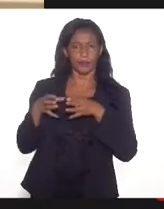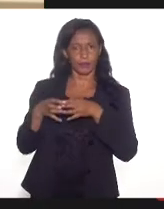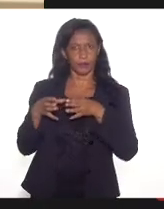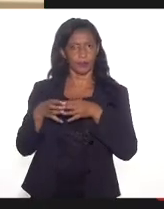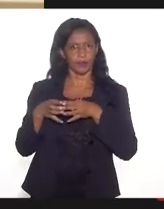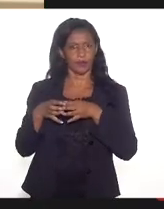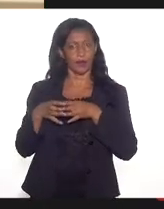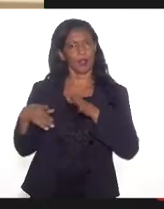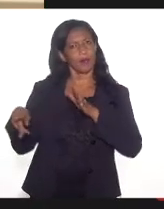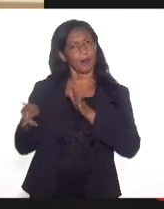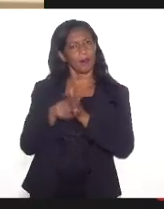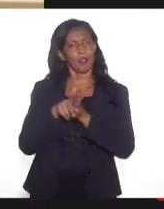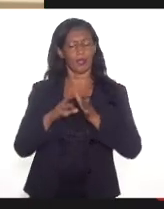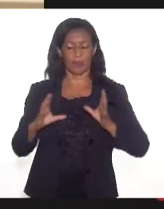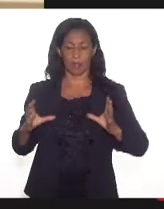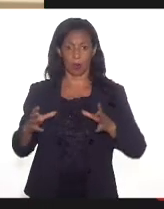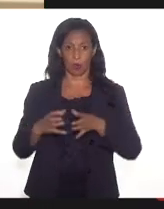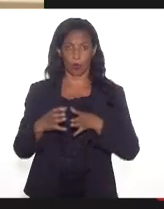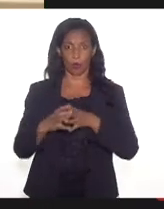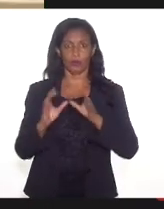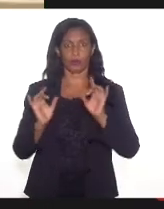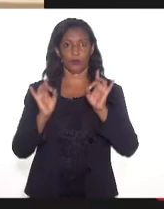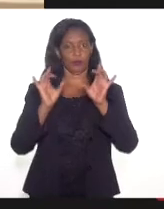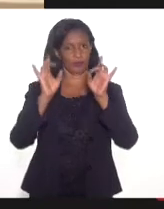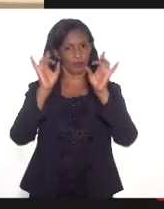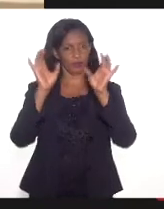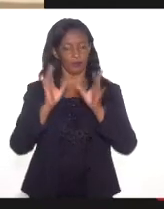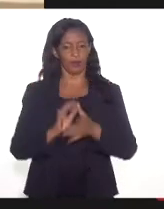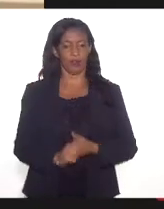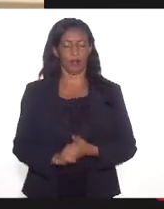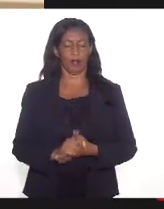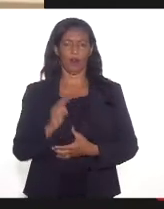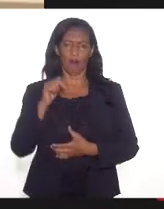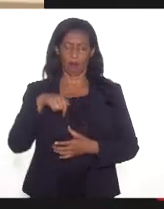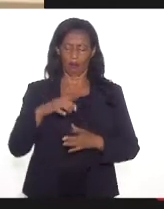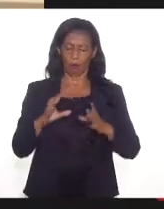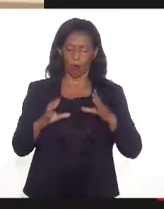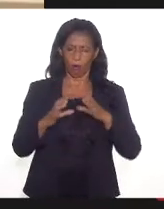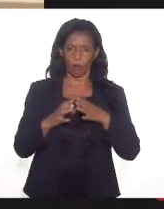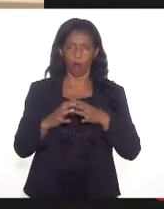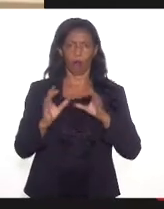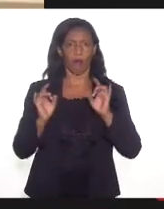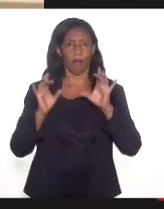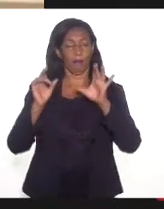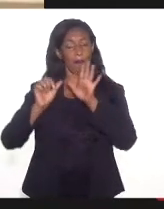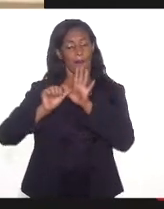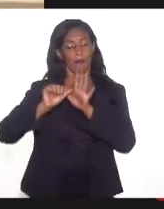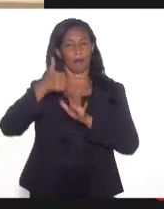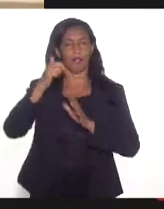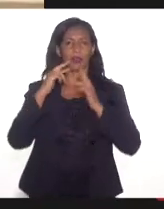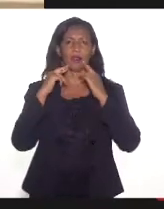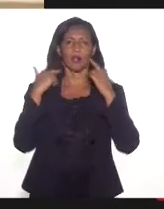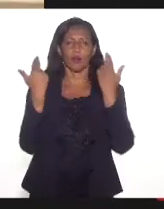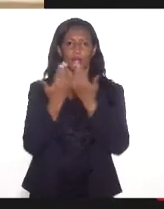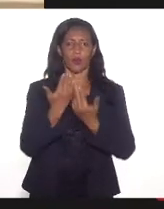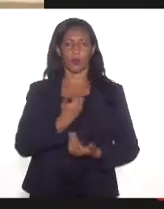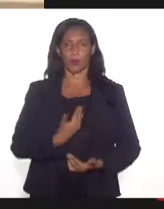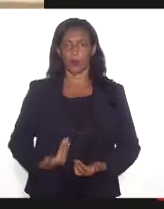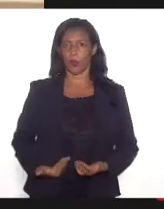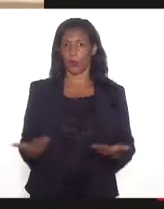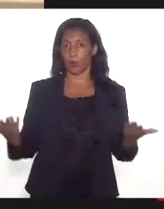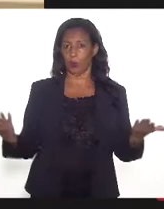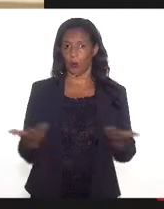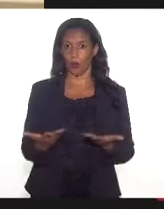presente Comissão Especial. Bom, essa Comissão Especial, tendo a primeira audiência pública no dia de hoje,